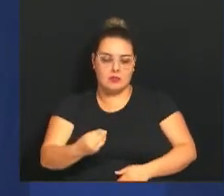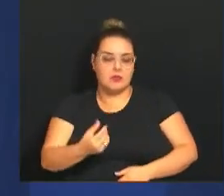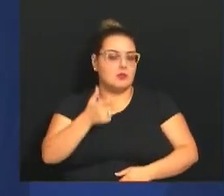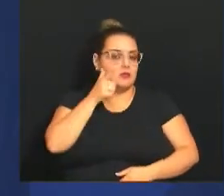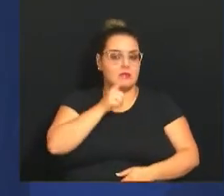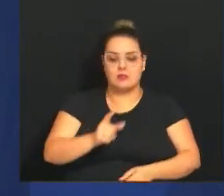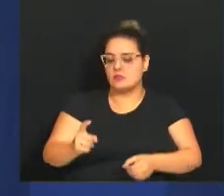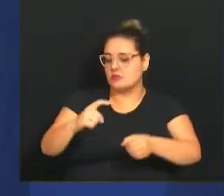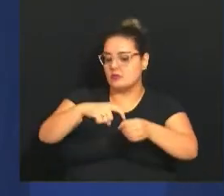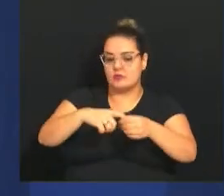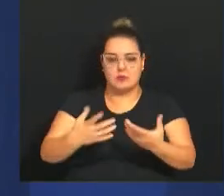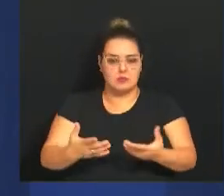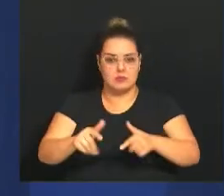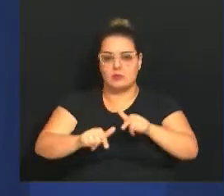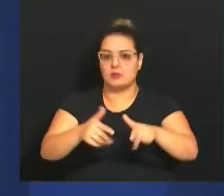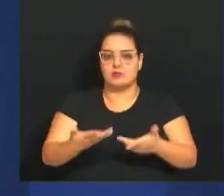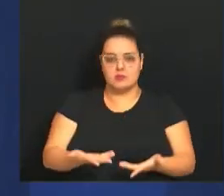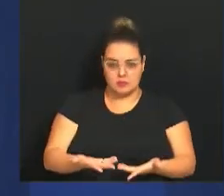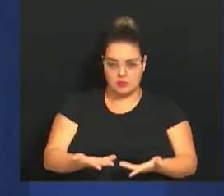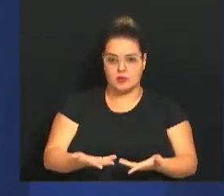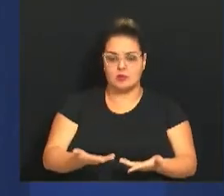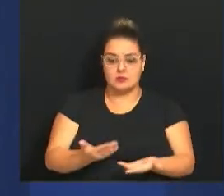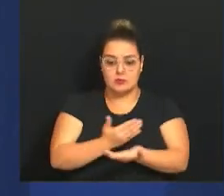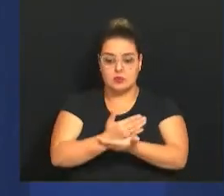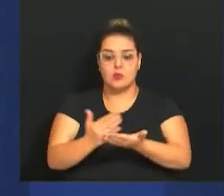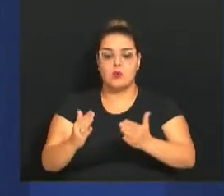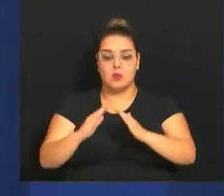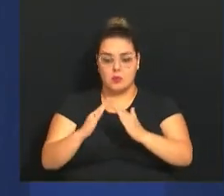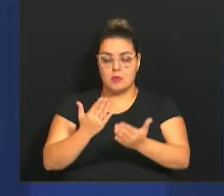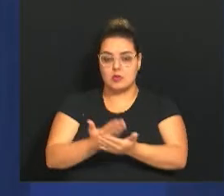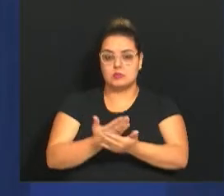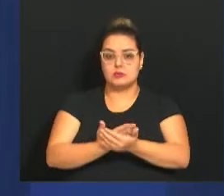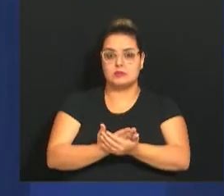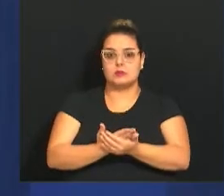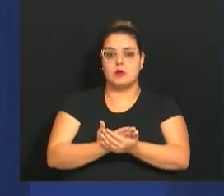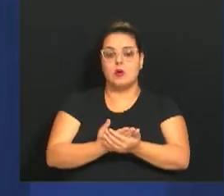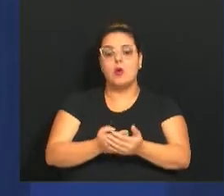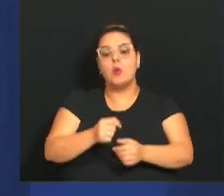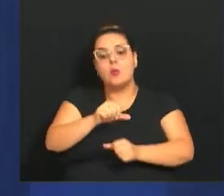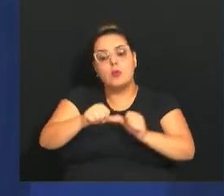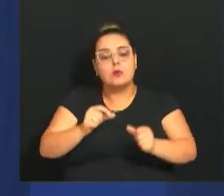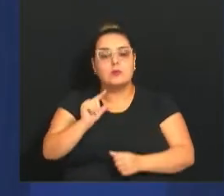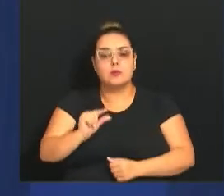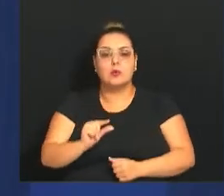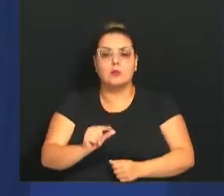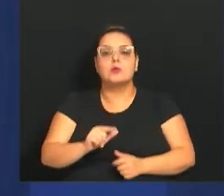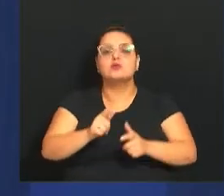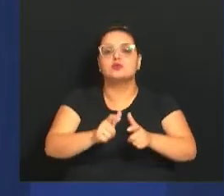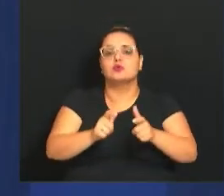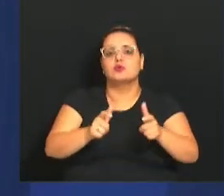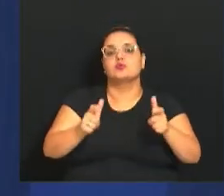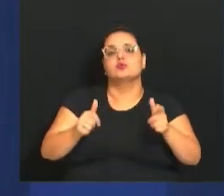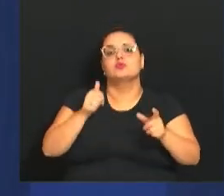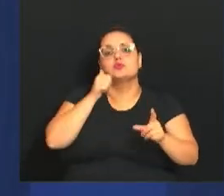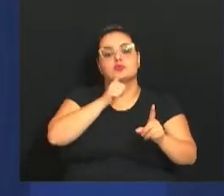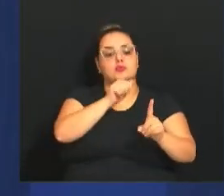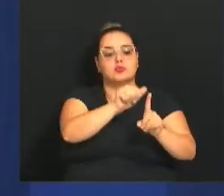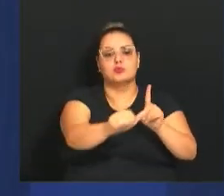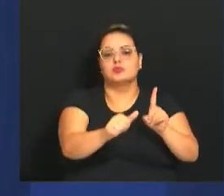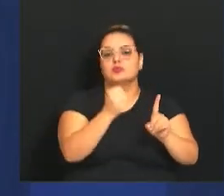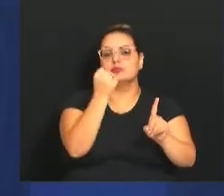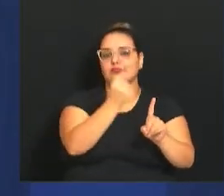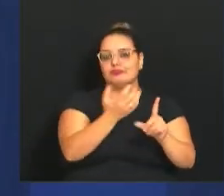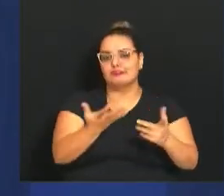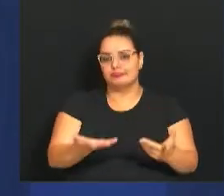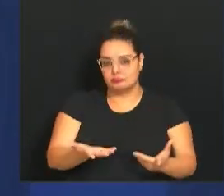trabalho. Então, com o início das aulas, isso tem mudado um pouco, mas ainda é muito crescente o número de feminicídios em Campinas e na